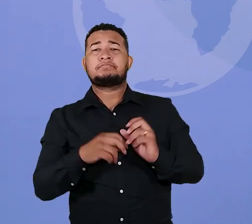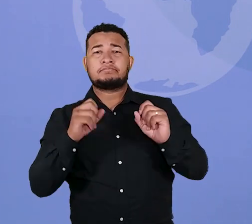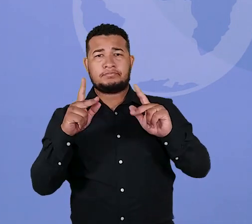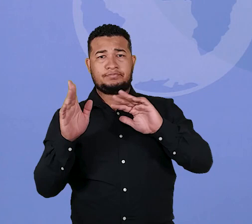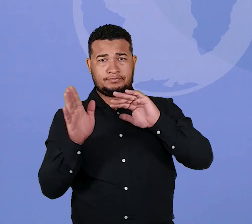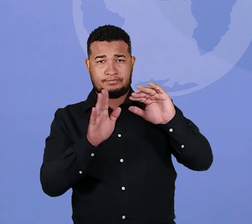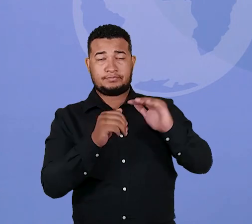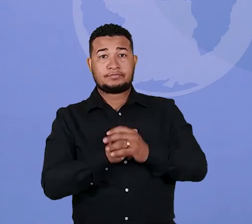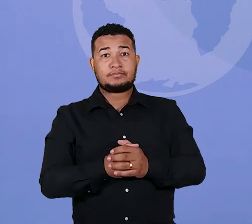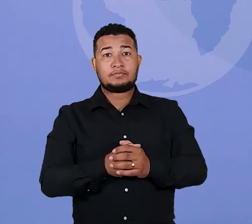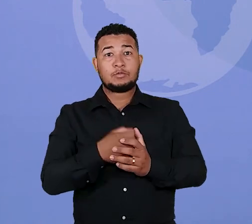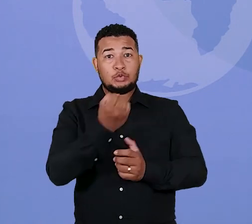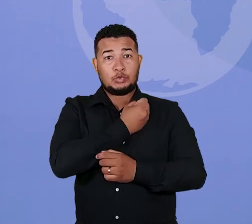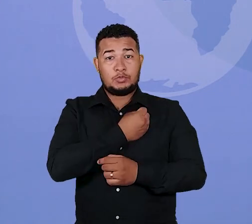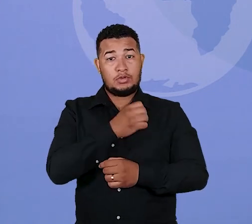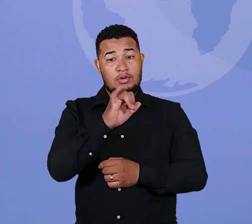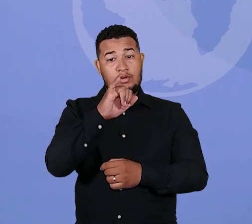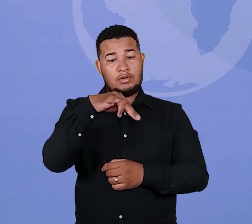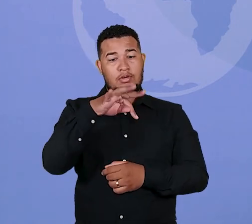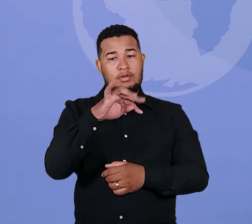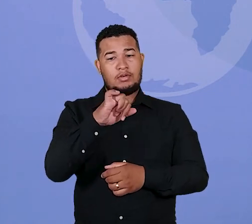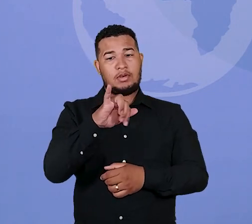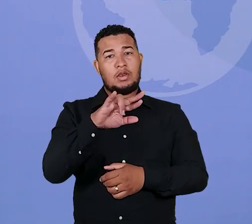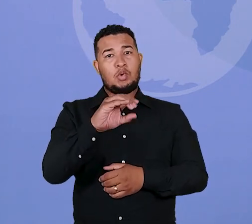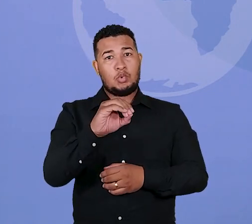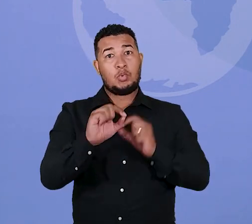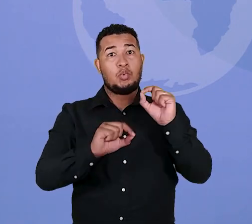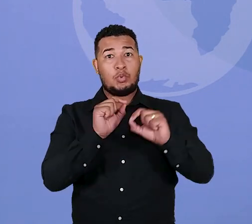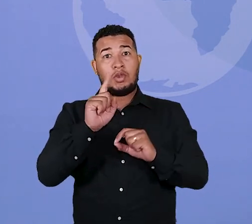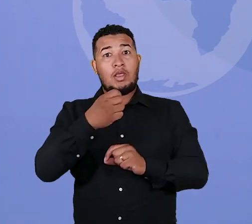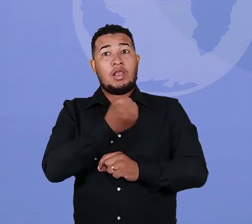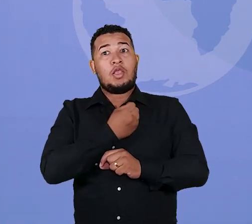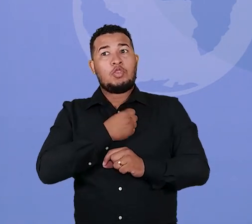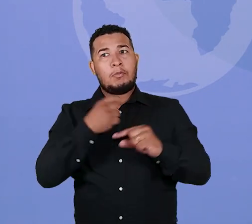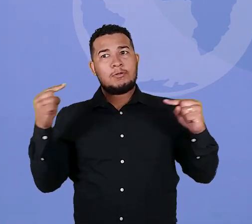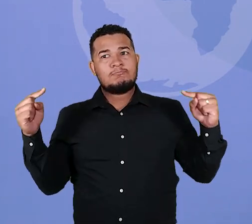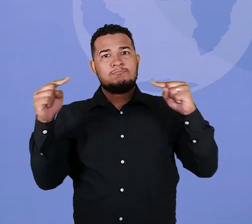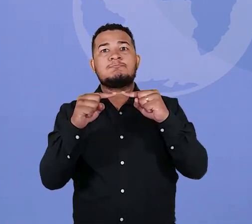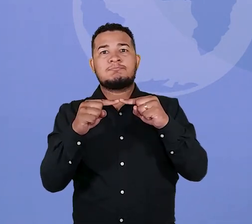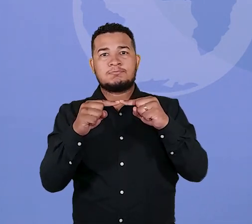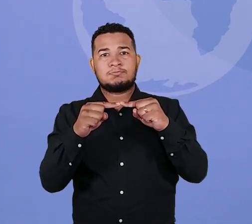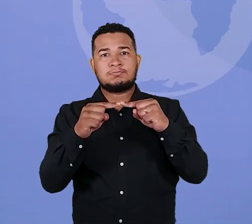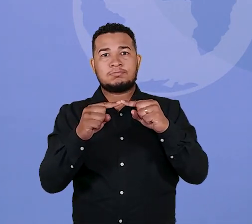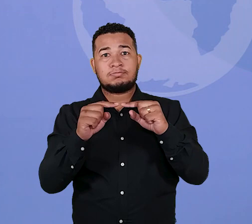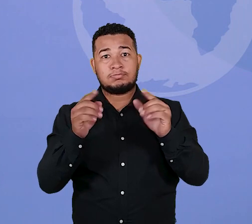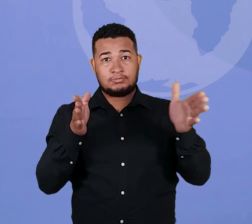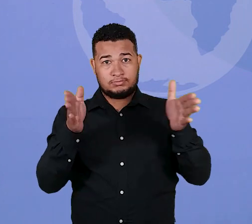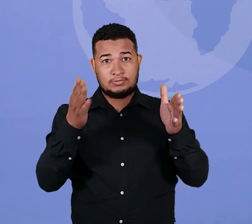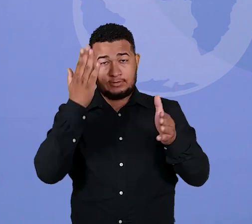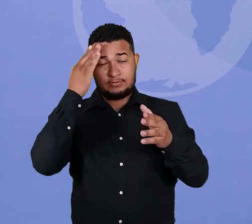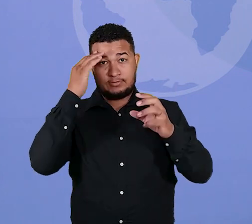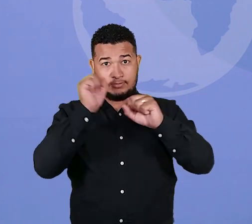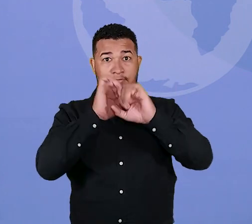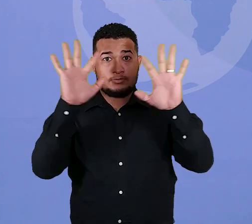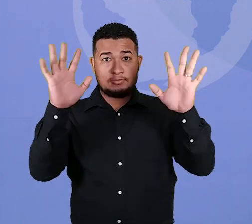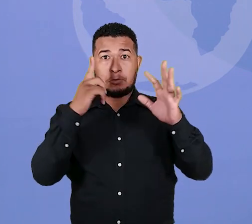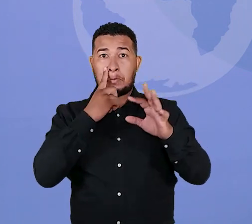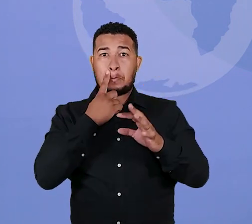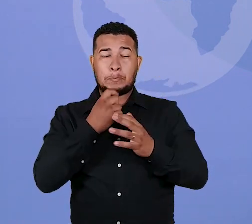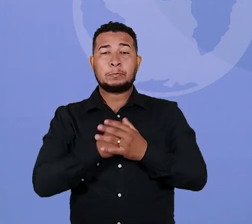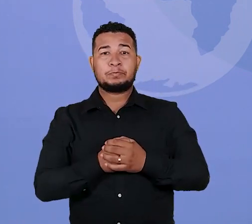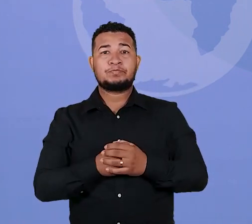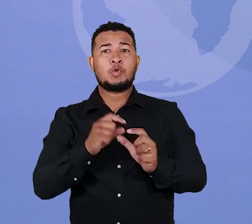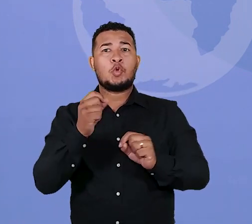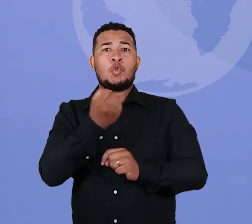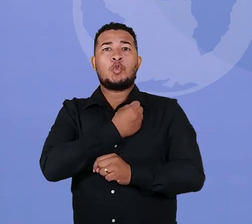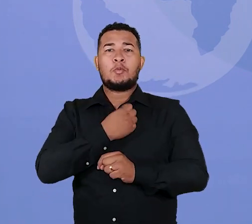O que são números inteiros? Só para gravar. São números que não estão quebrados. Até aqui tá tudo bem. E o que são